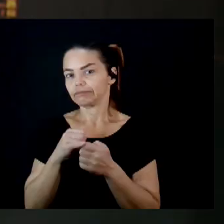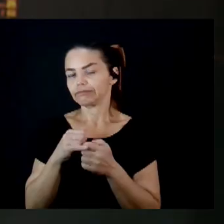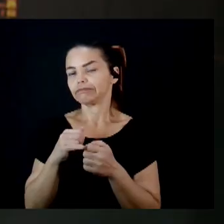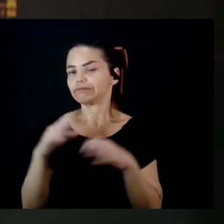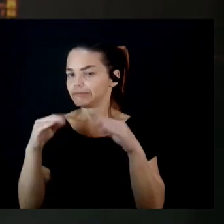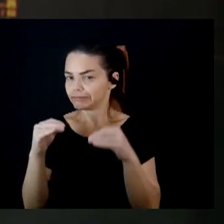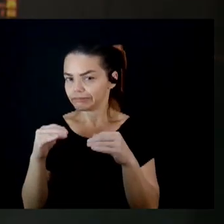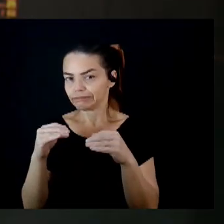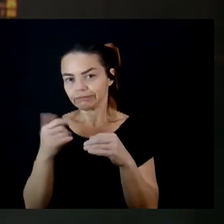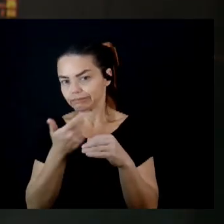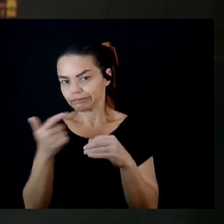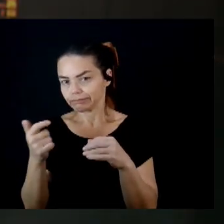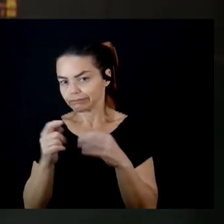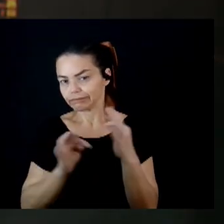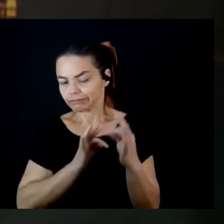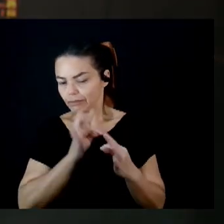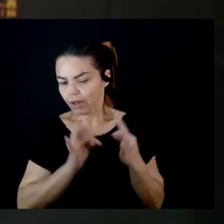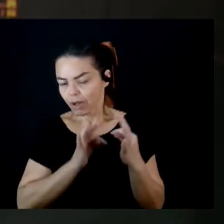não vá haver